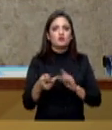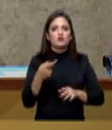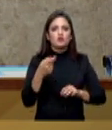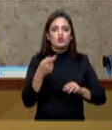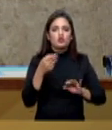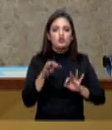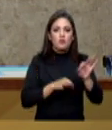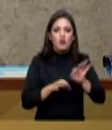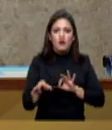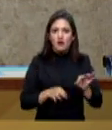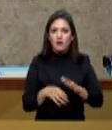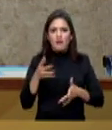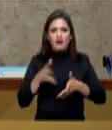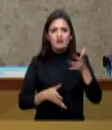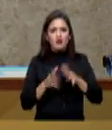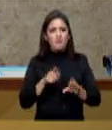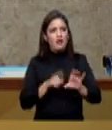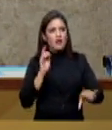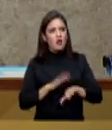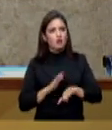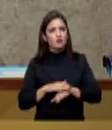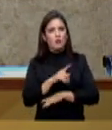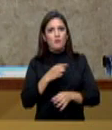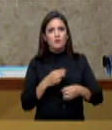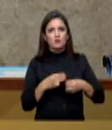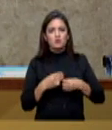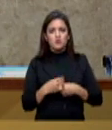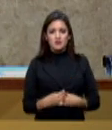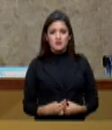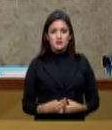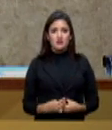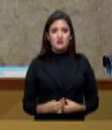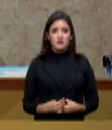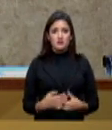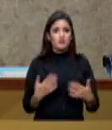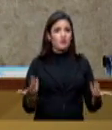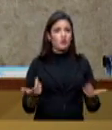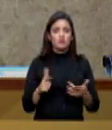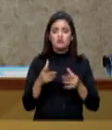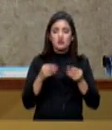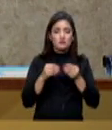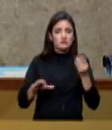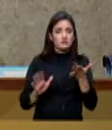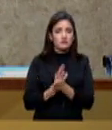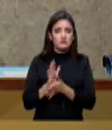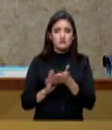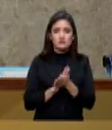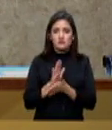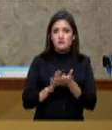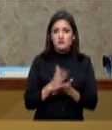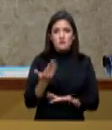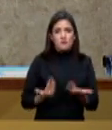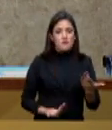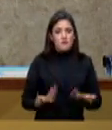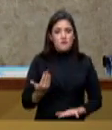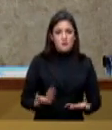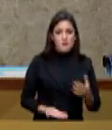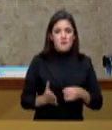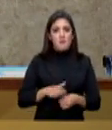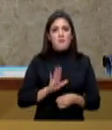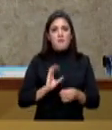proporcionar autonomia negocial dos municípios tem 11 anos a titularidade dos serviços saneamento